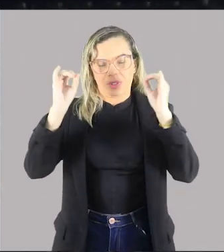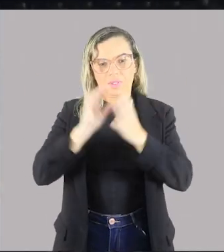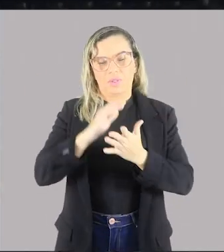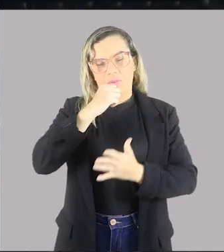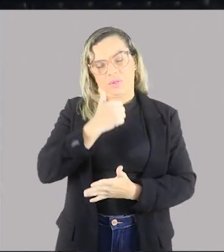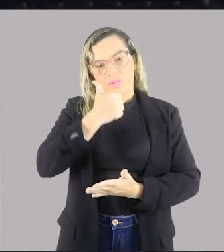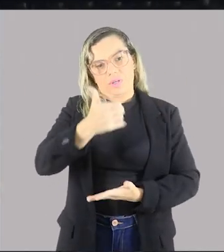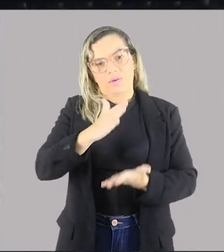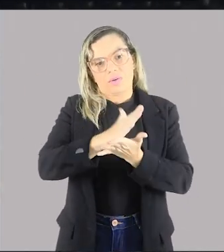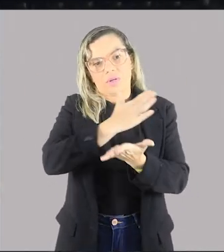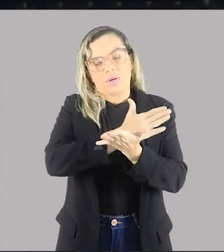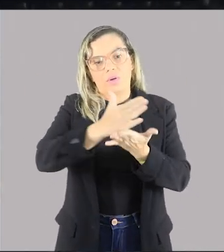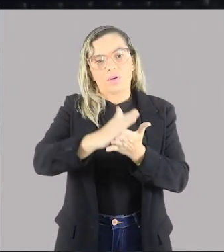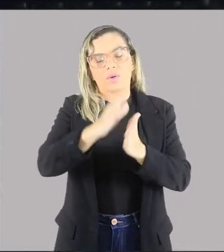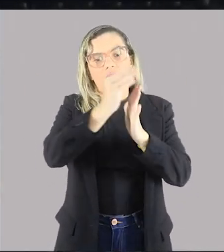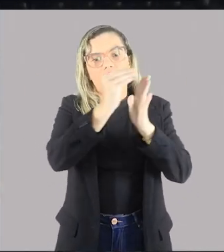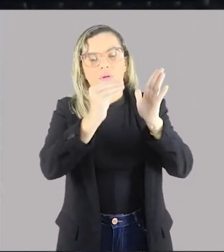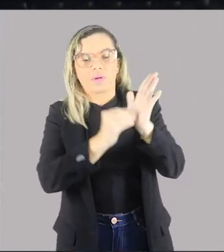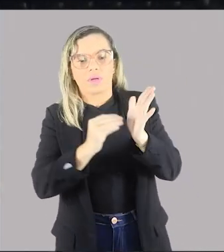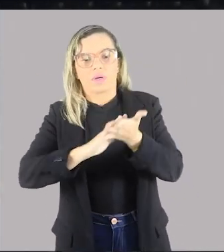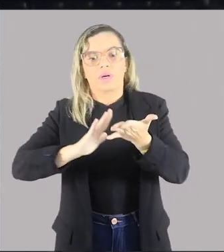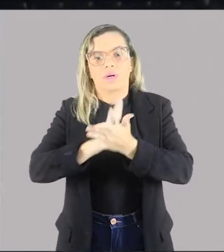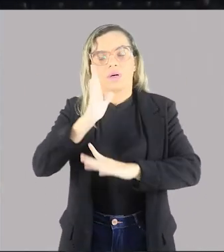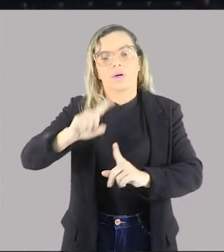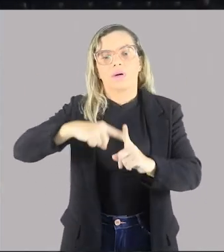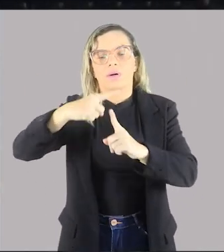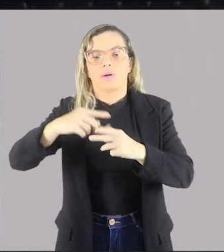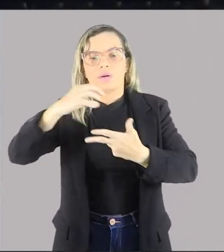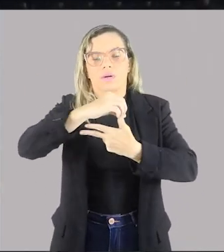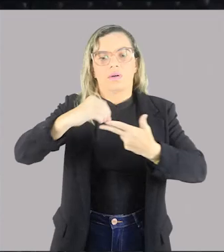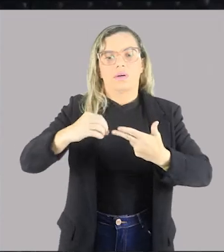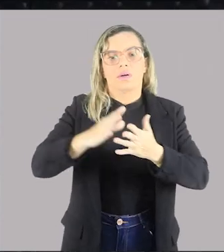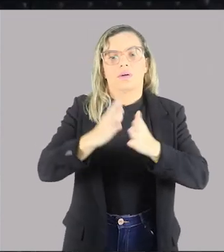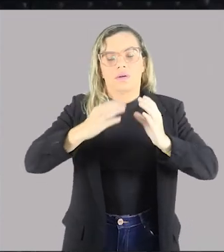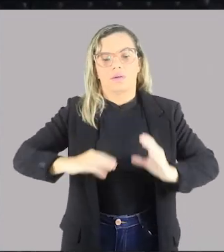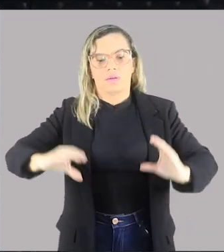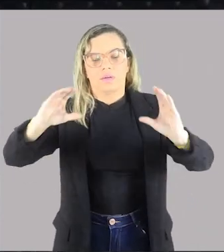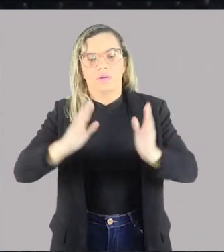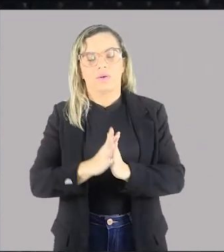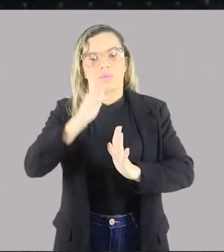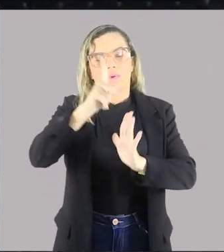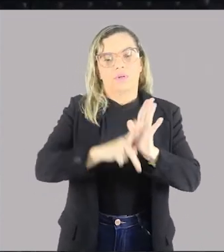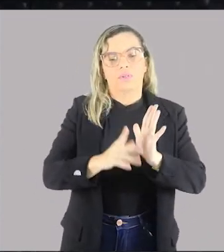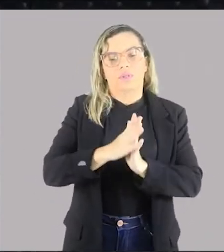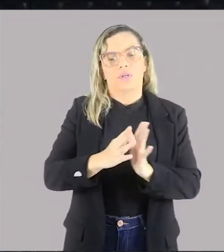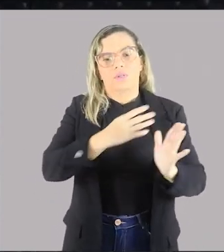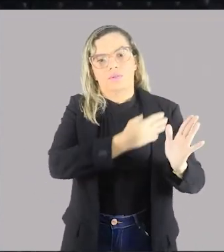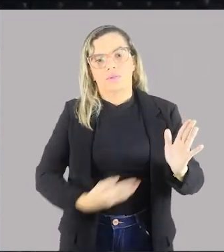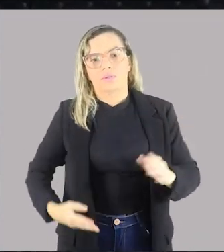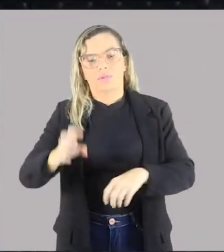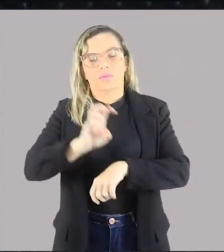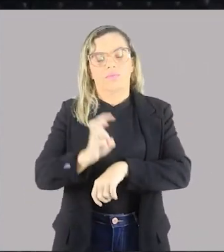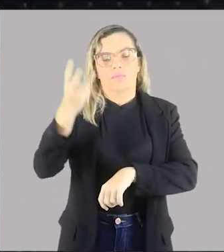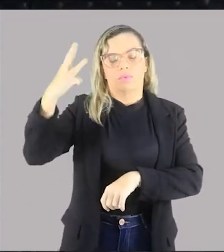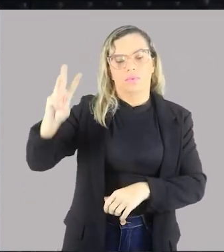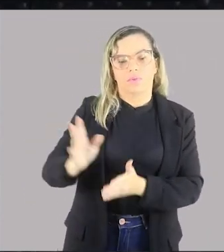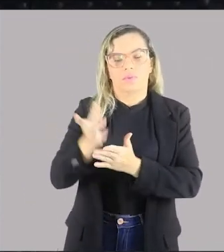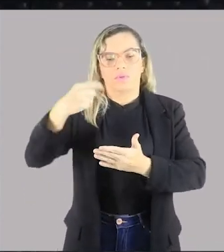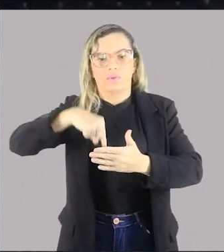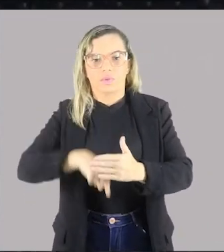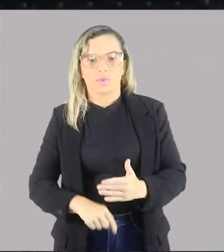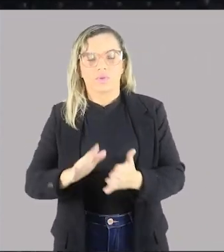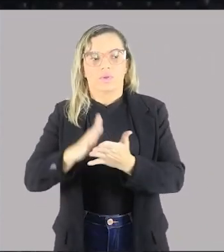Olá, tudo bem? Vamos iniciar mais uma aula do Aprova Mais Enem dos Concursos, uma iniciativa do Governo do Estado do Maranhão. Para aprofundar